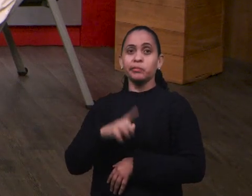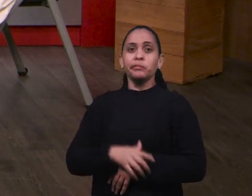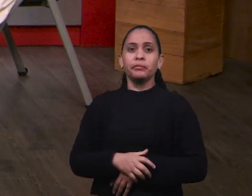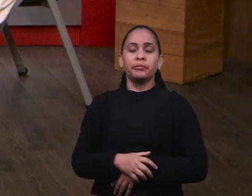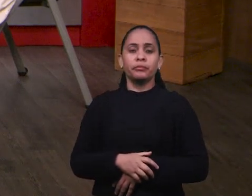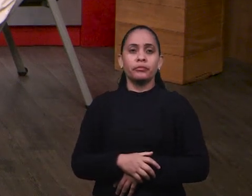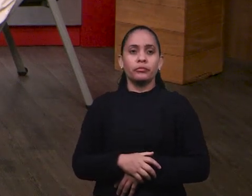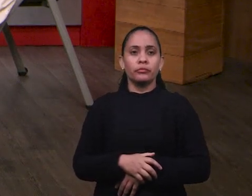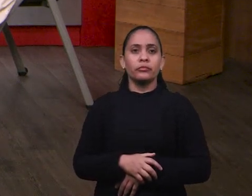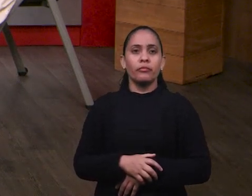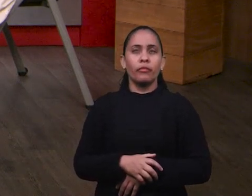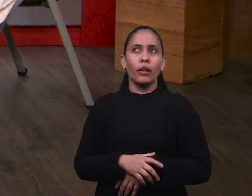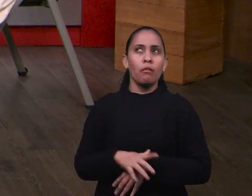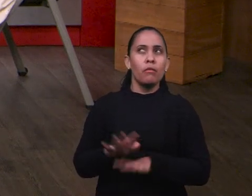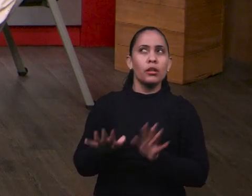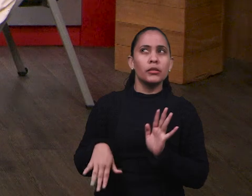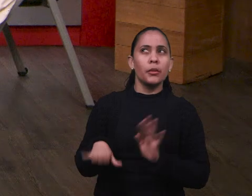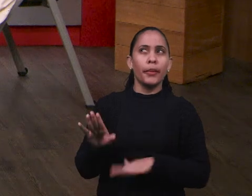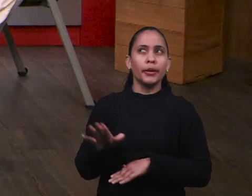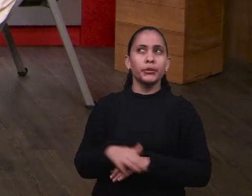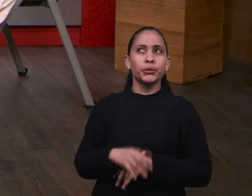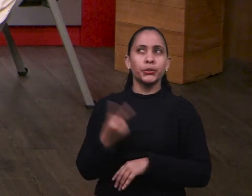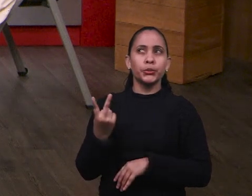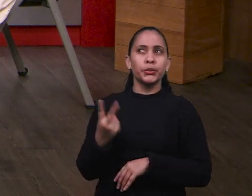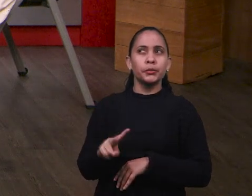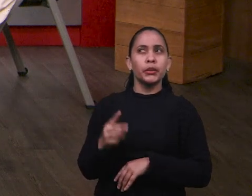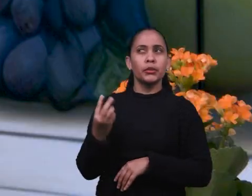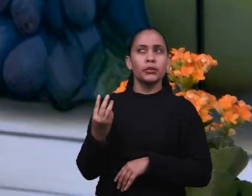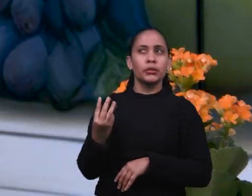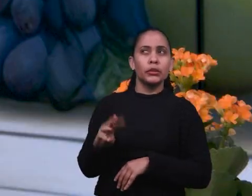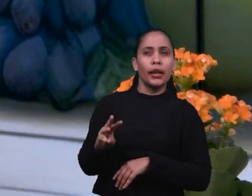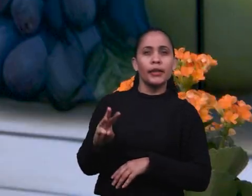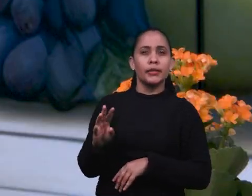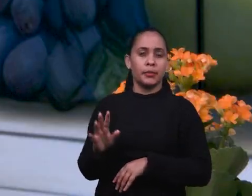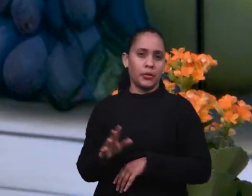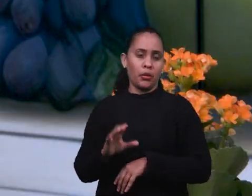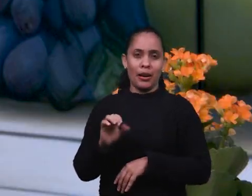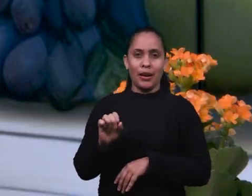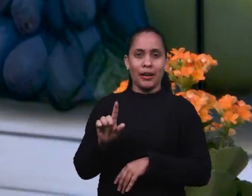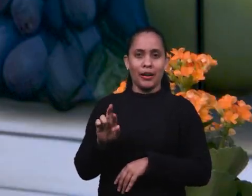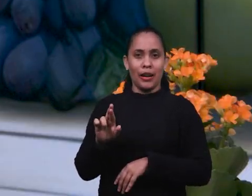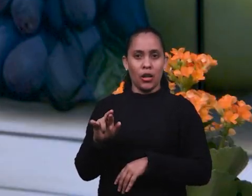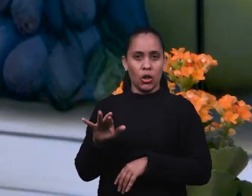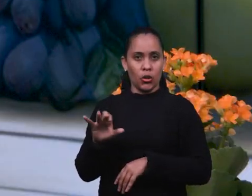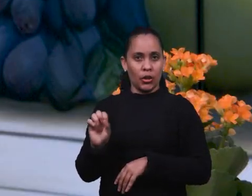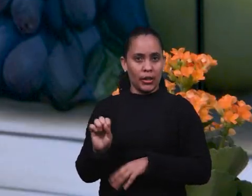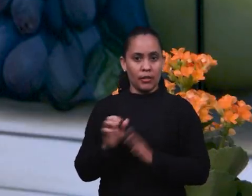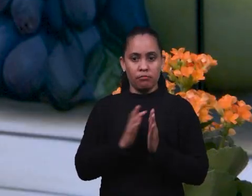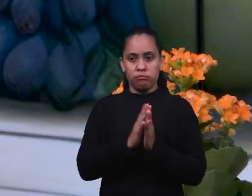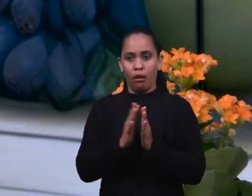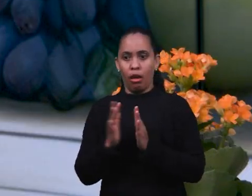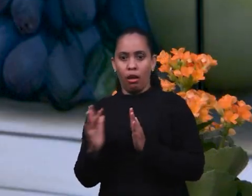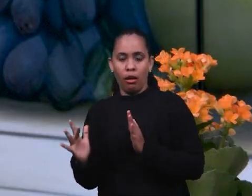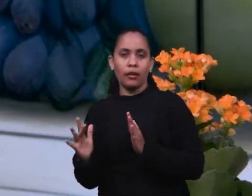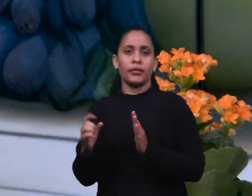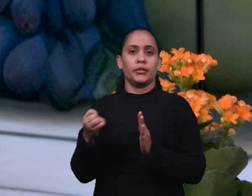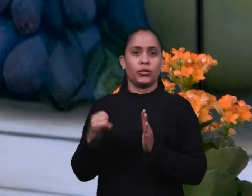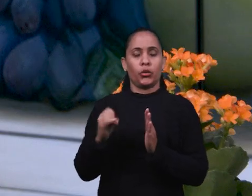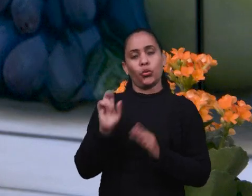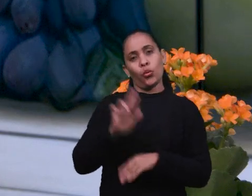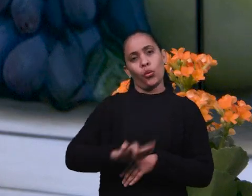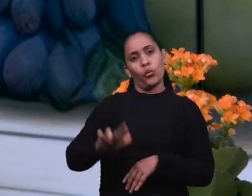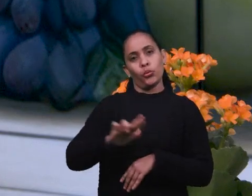consumo calórico cerca de 2.800, 3.000 ou até mais calorias diárias. Então, quando eles passam a usar